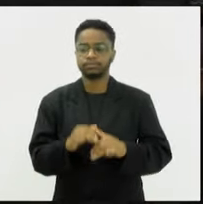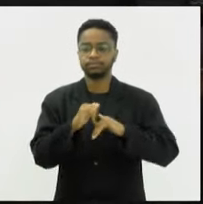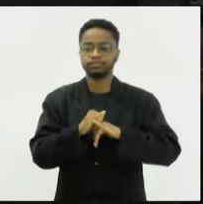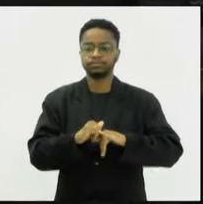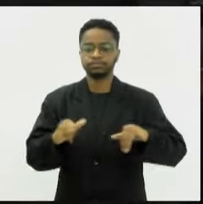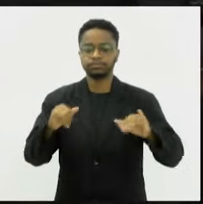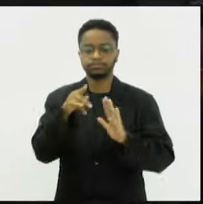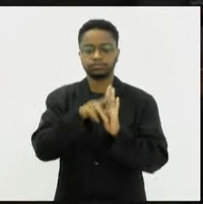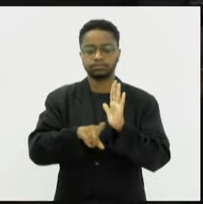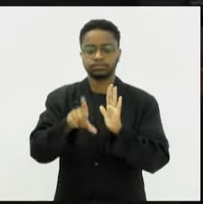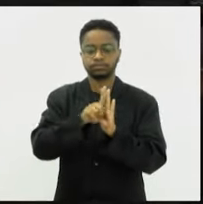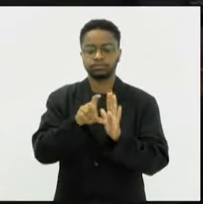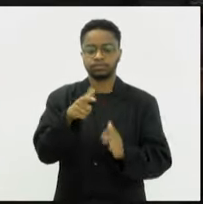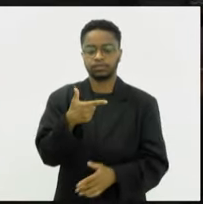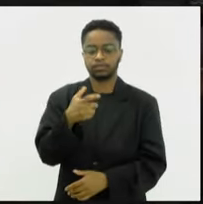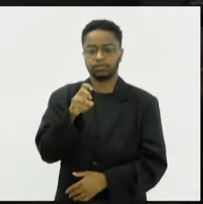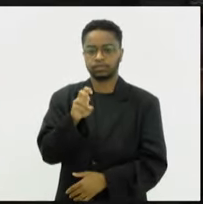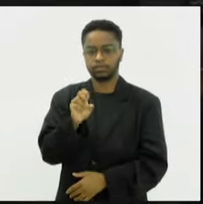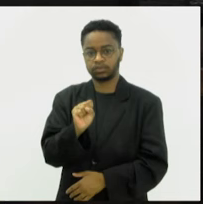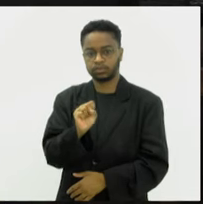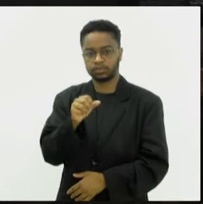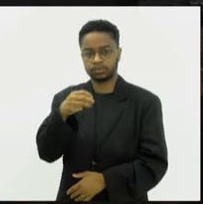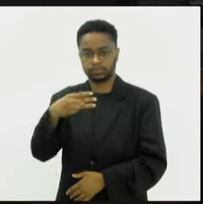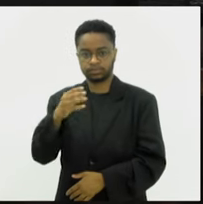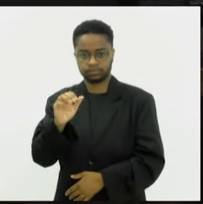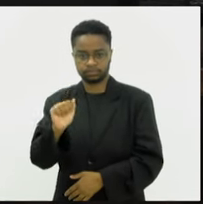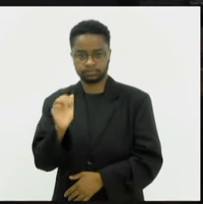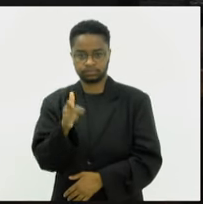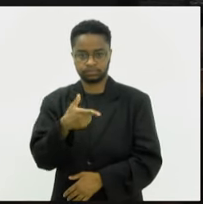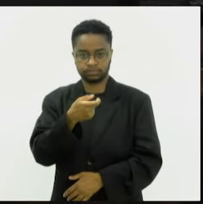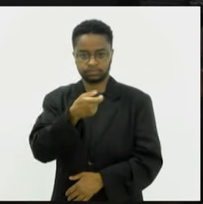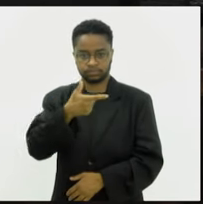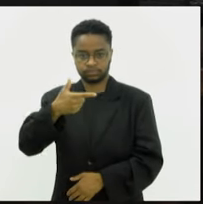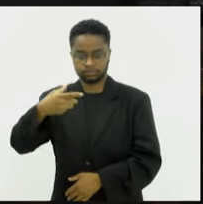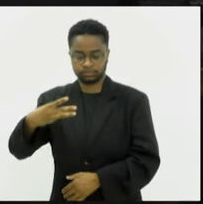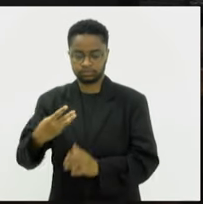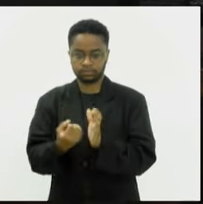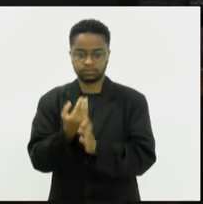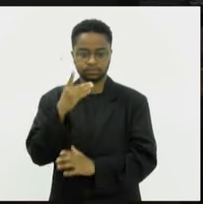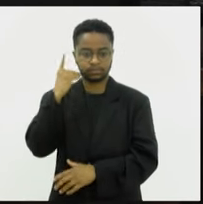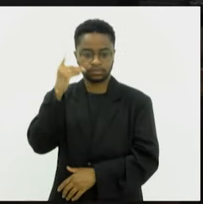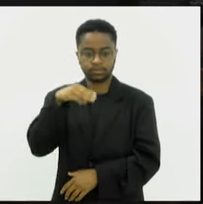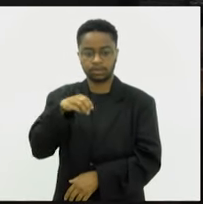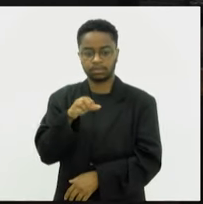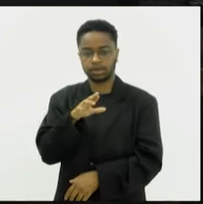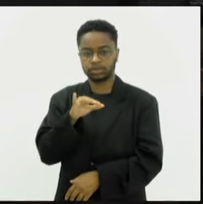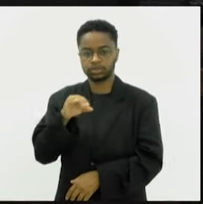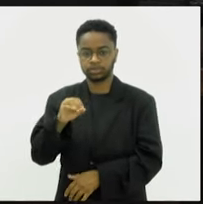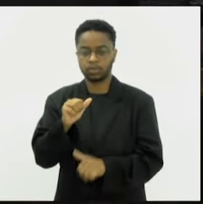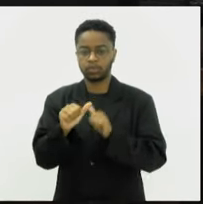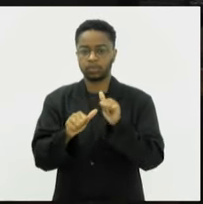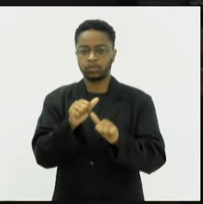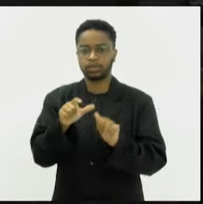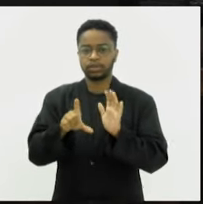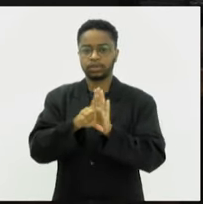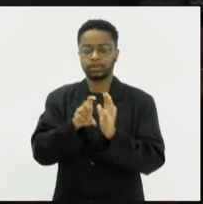Anuncio projeto de lei número 2583-A de 23, de autoria do deputado Márcio Glauberto, que altera a